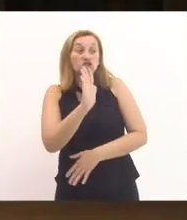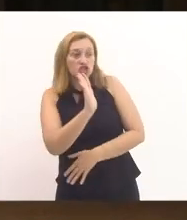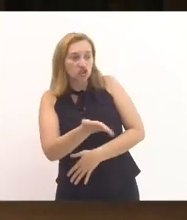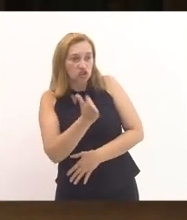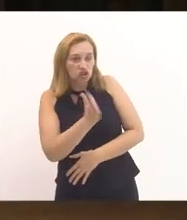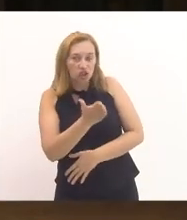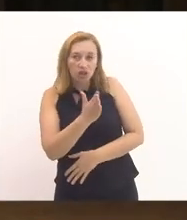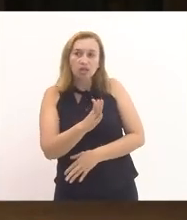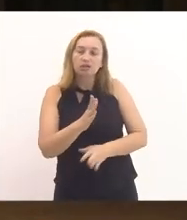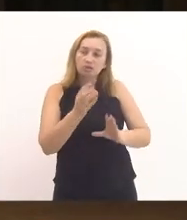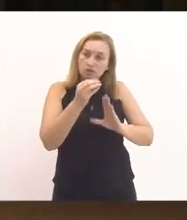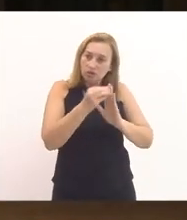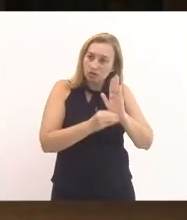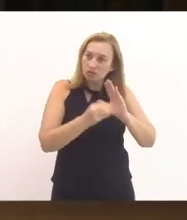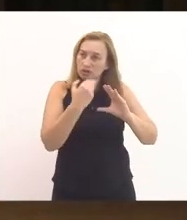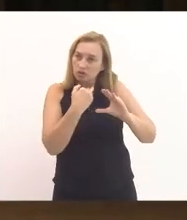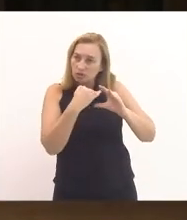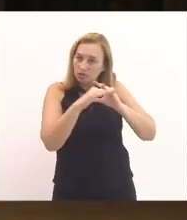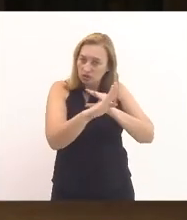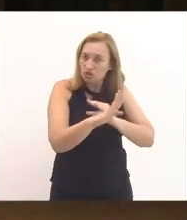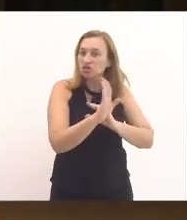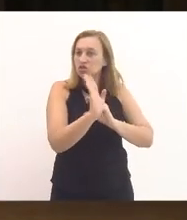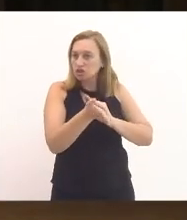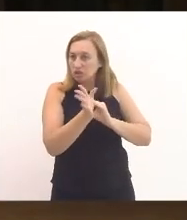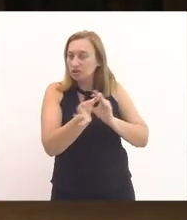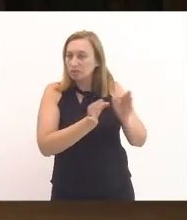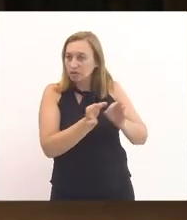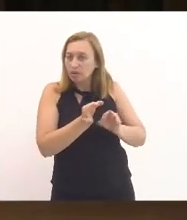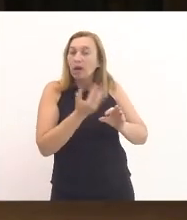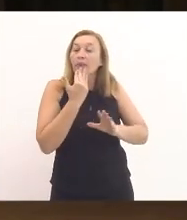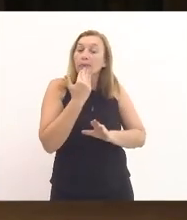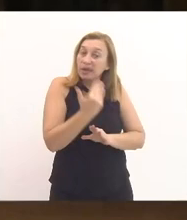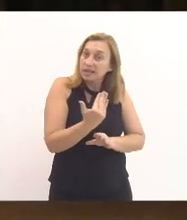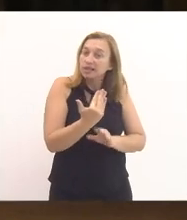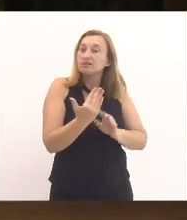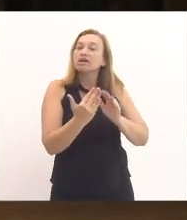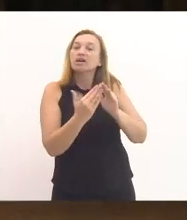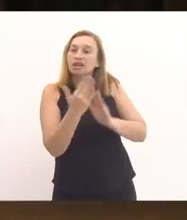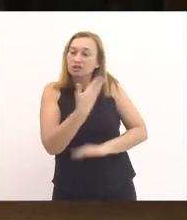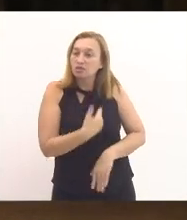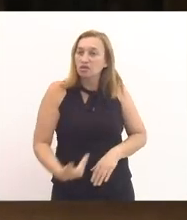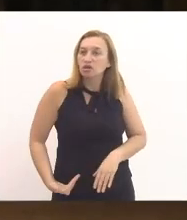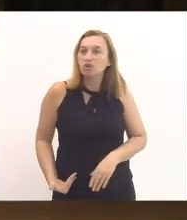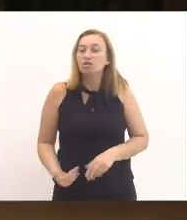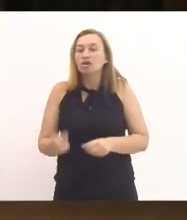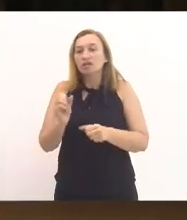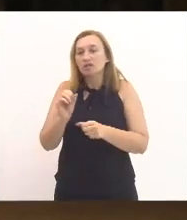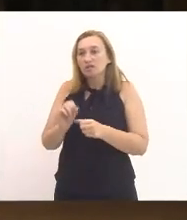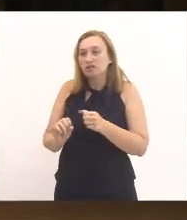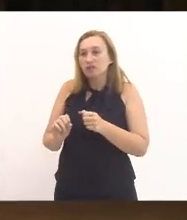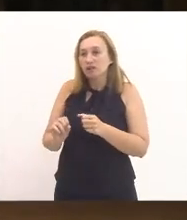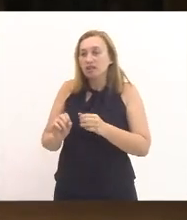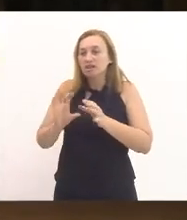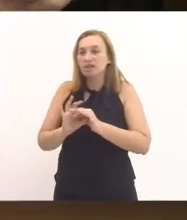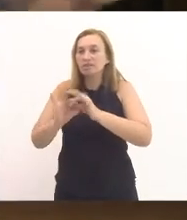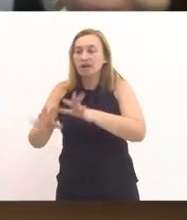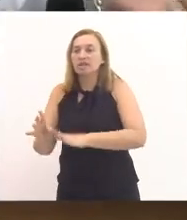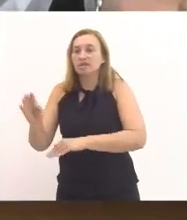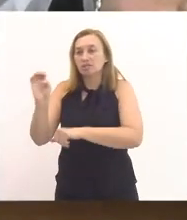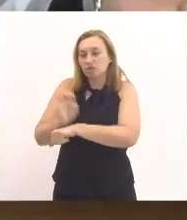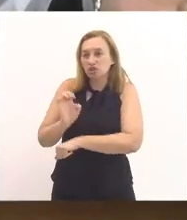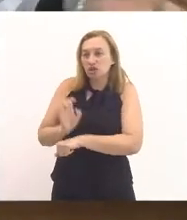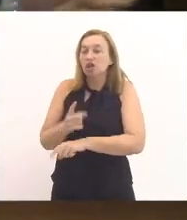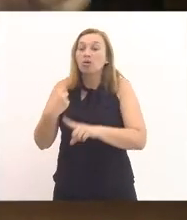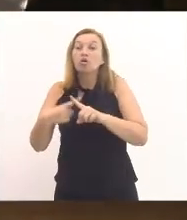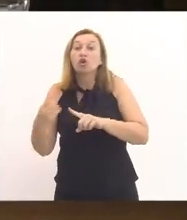está fazendo um ofício já deve ter feito pedindo que a Casa Civil faça a sessão para o estado